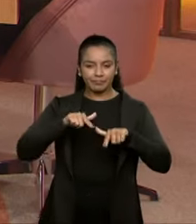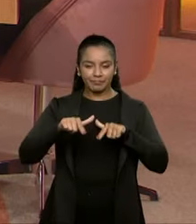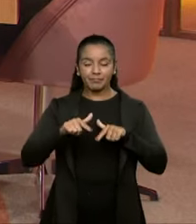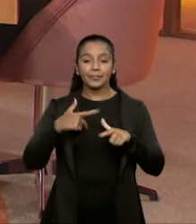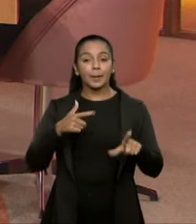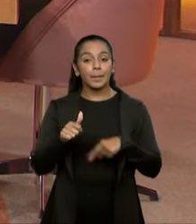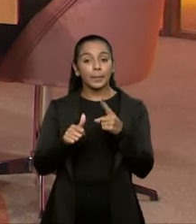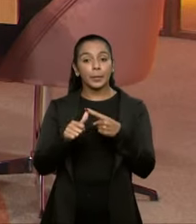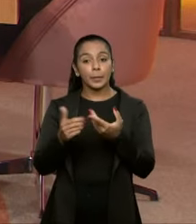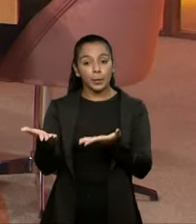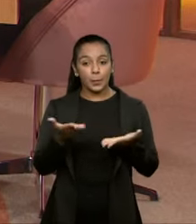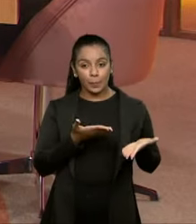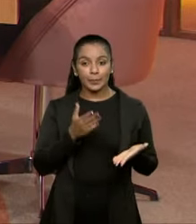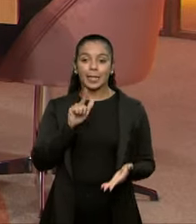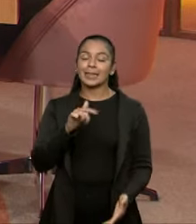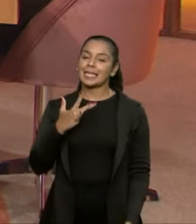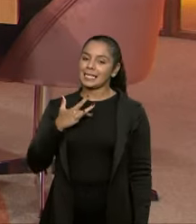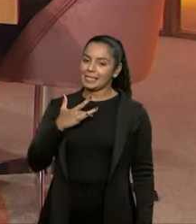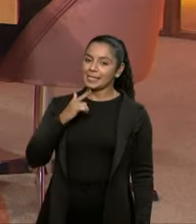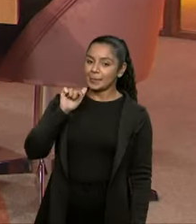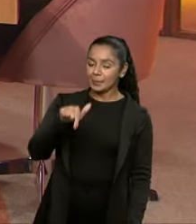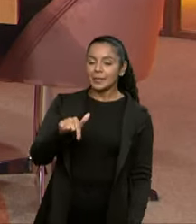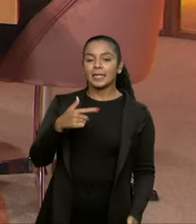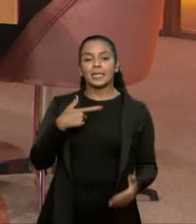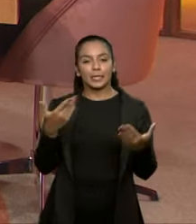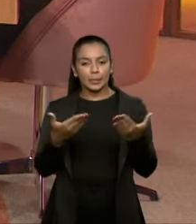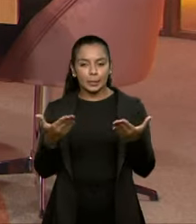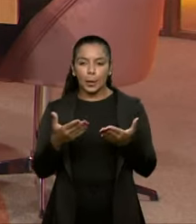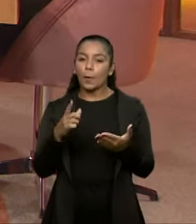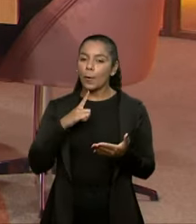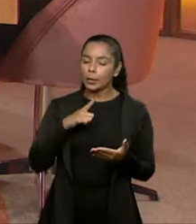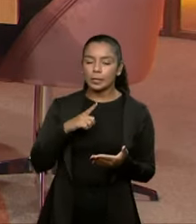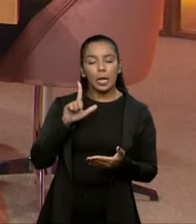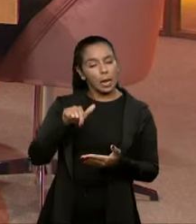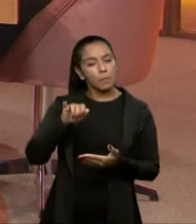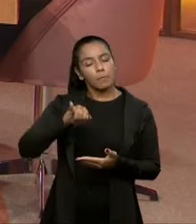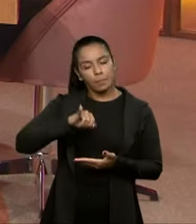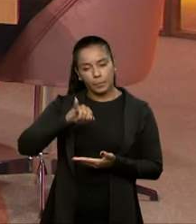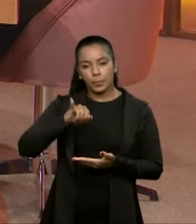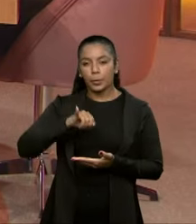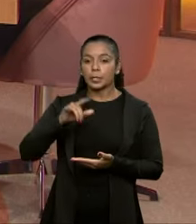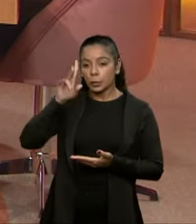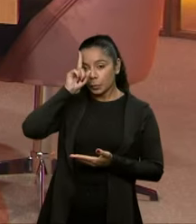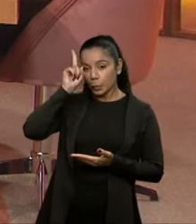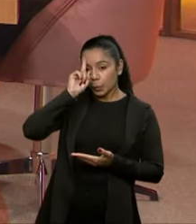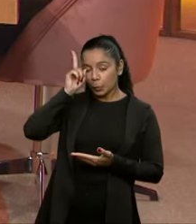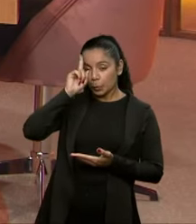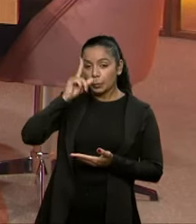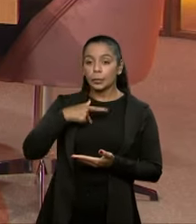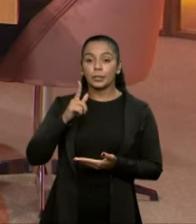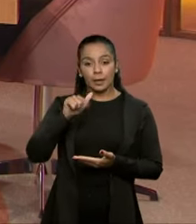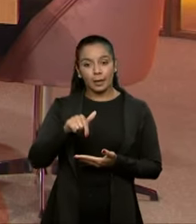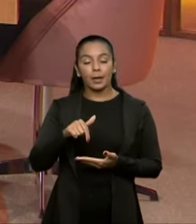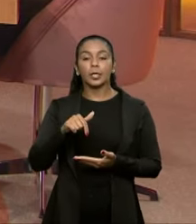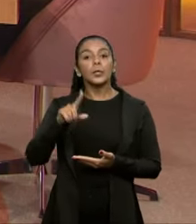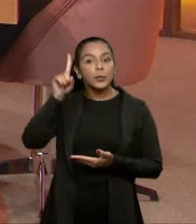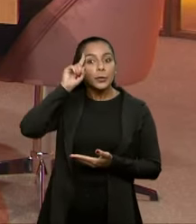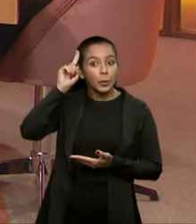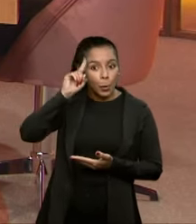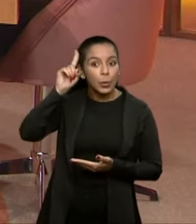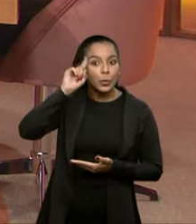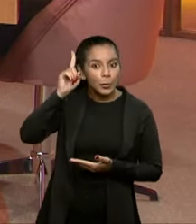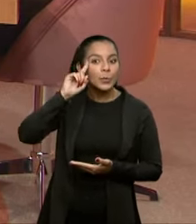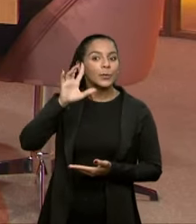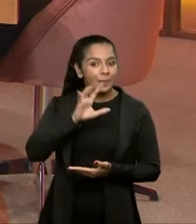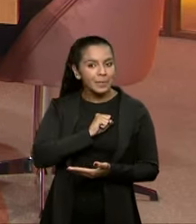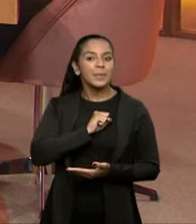primeiro convidado que eu tive foi Cissa. Foi. E esse aí, agora que a mulher tá aqui, muitos, que ela sempre foi importante, mas agora tá todo dia, né? Quatro horas todo dia, né? É todo dia, meu amor.